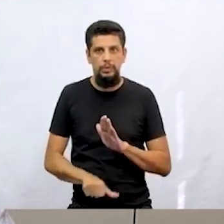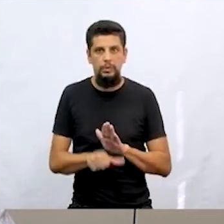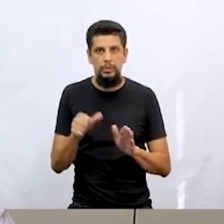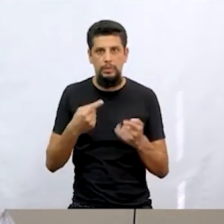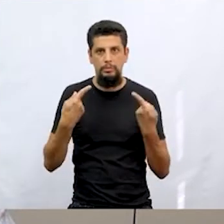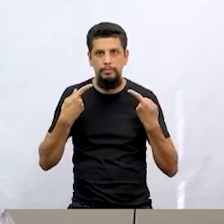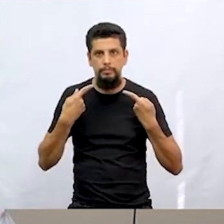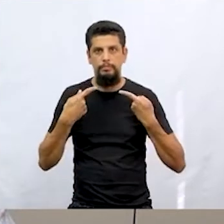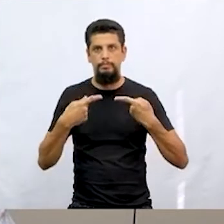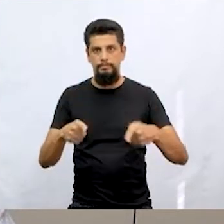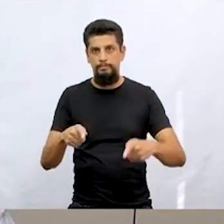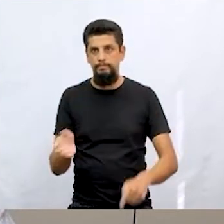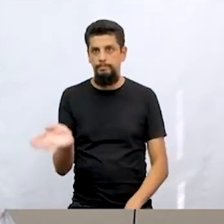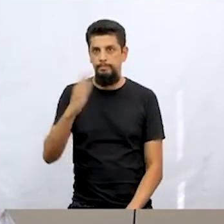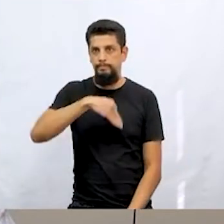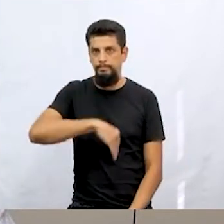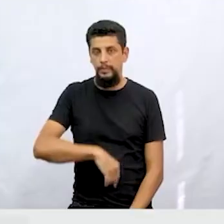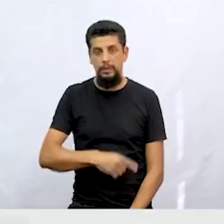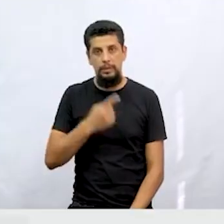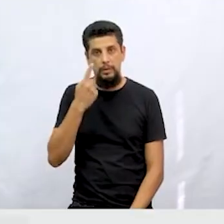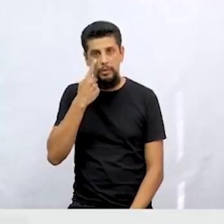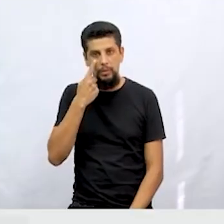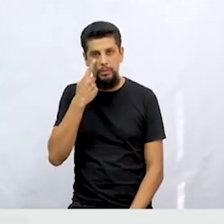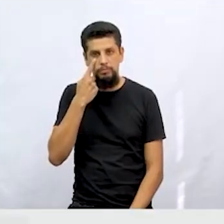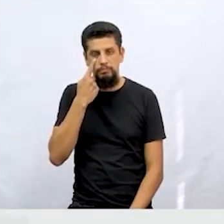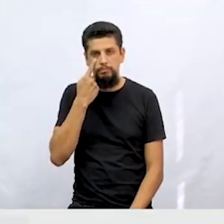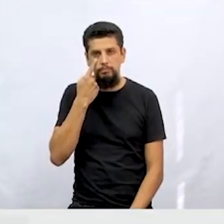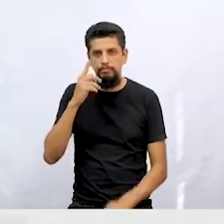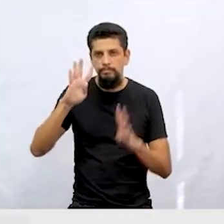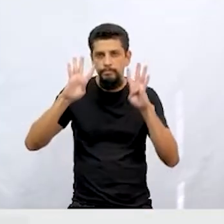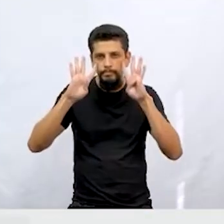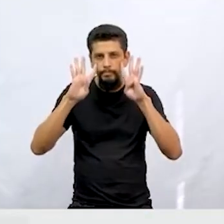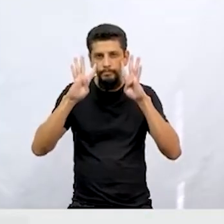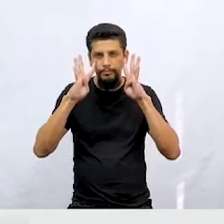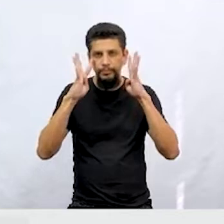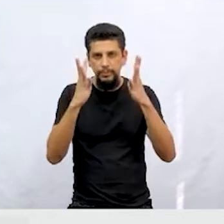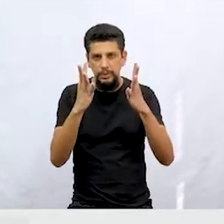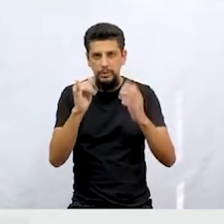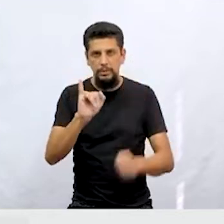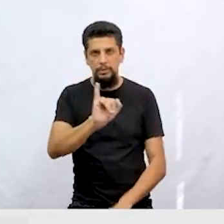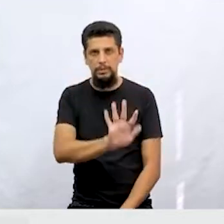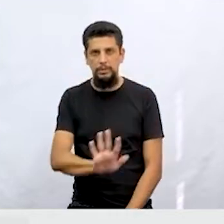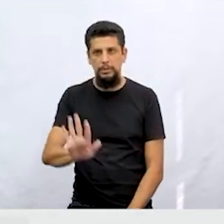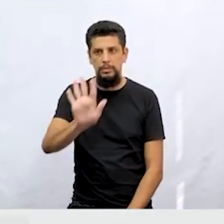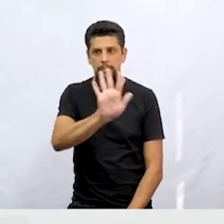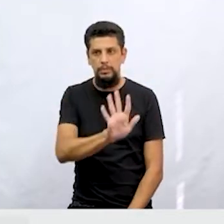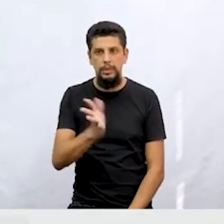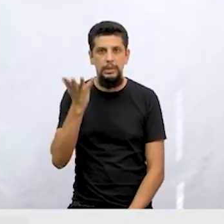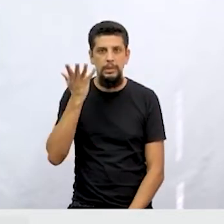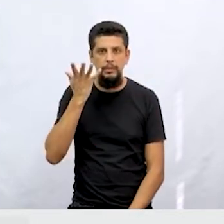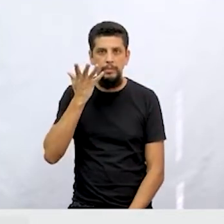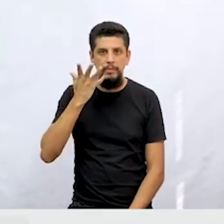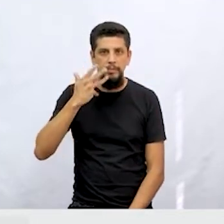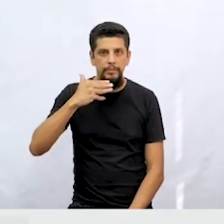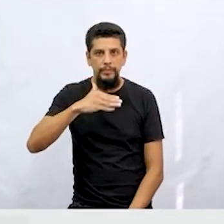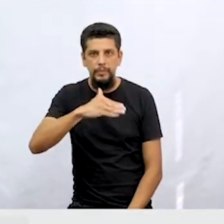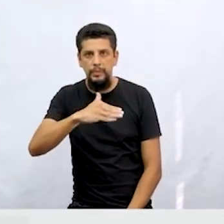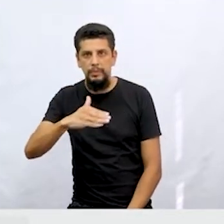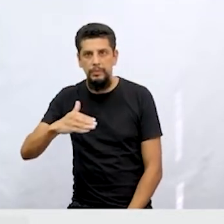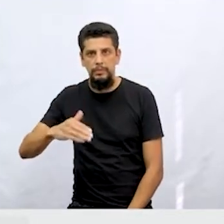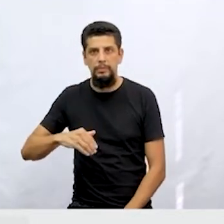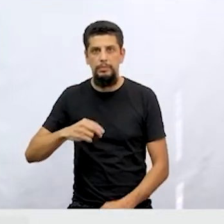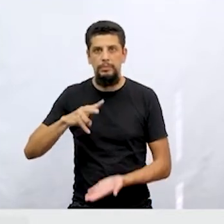nosso primeiro desafio. Vamos lá. Olhem com bastante atenção esta imagem de uma criança